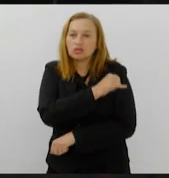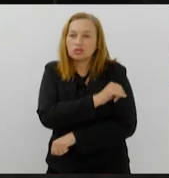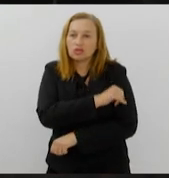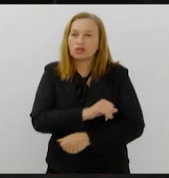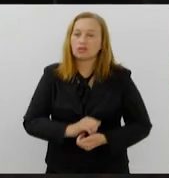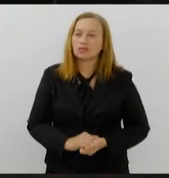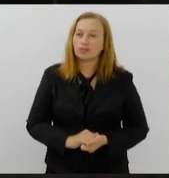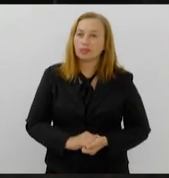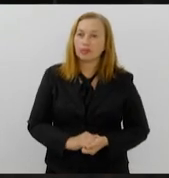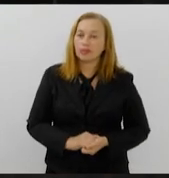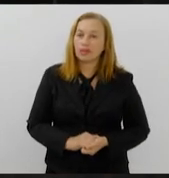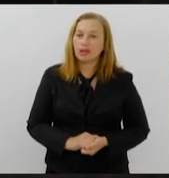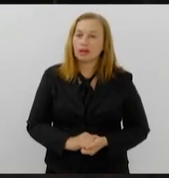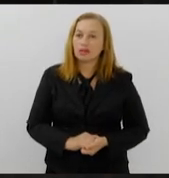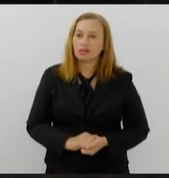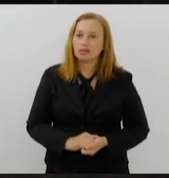Janeiro